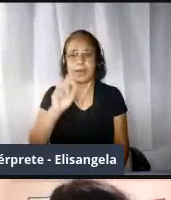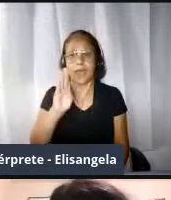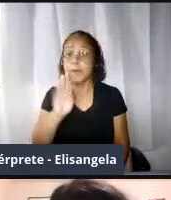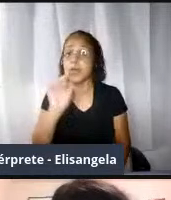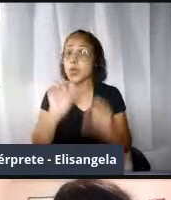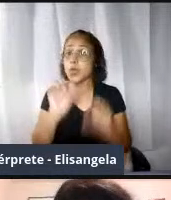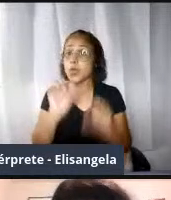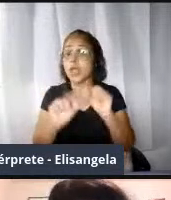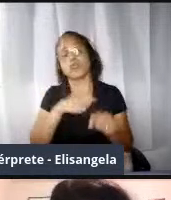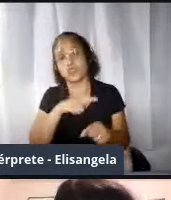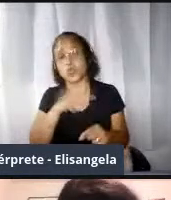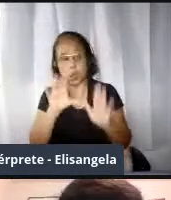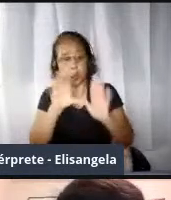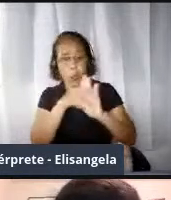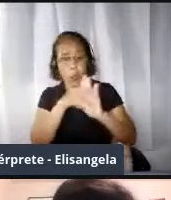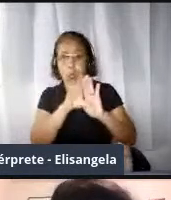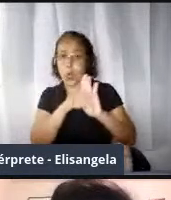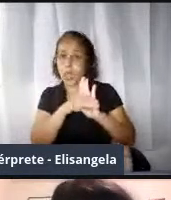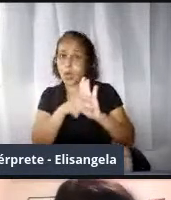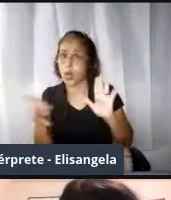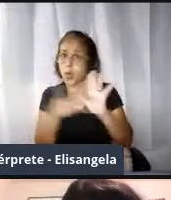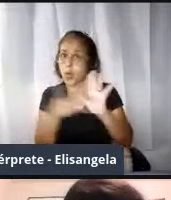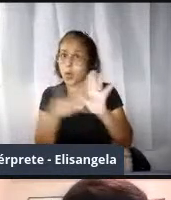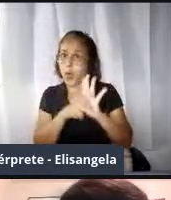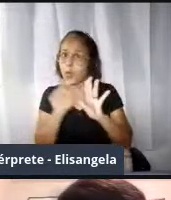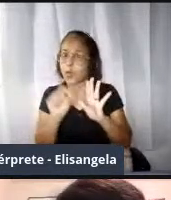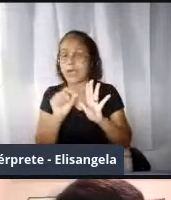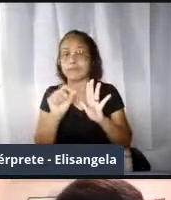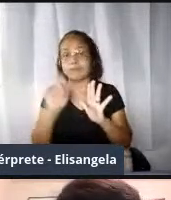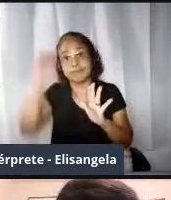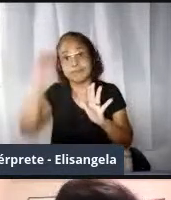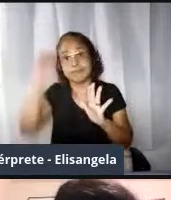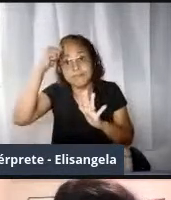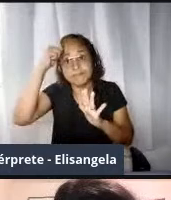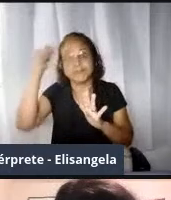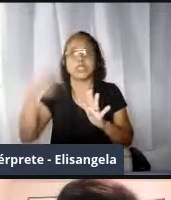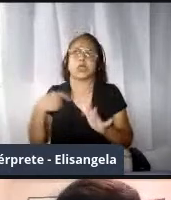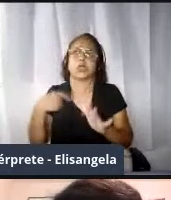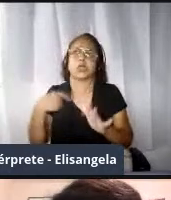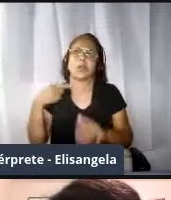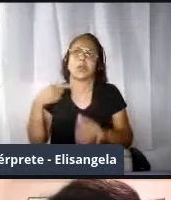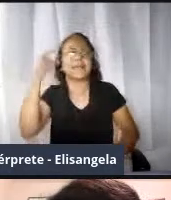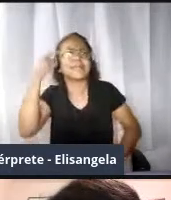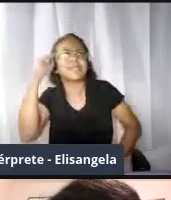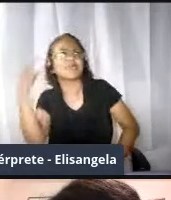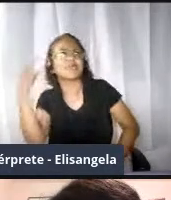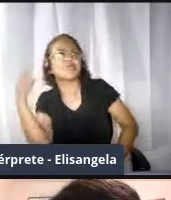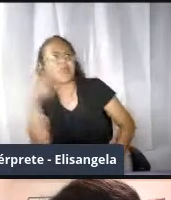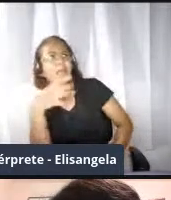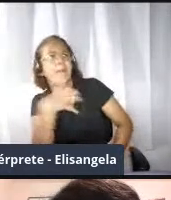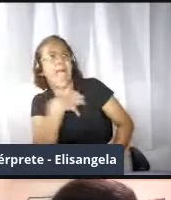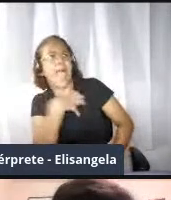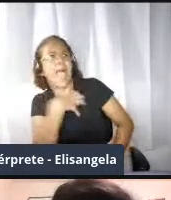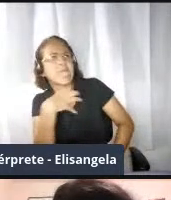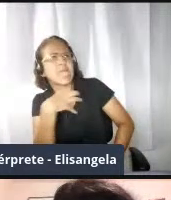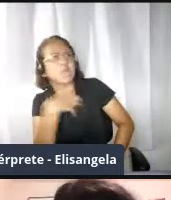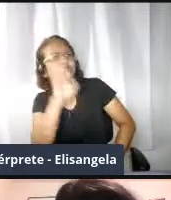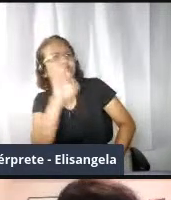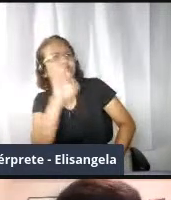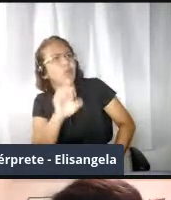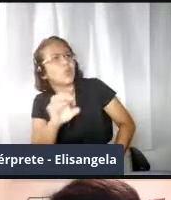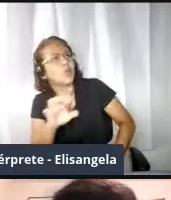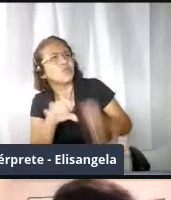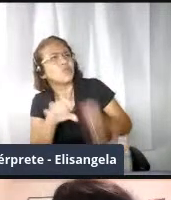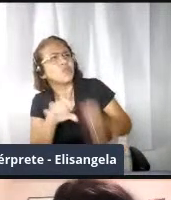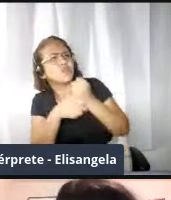ninguém para dar. Eu achando que ia chegar na Bahia, que é um estado, né, com enorme presença